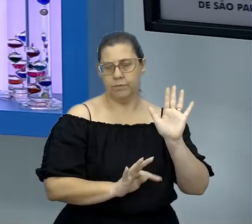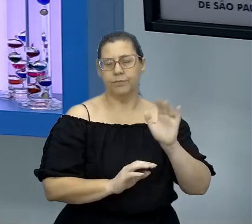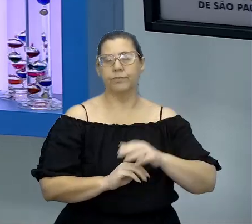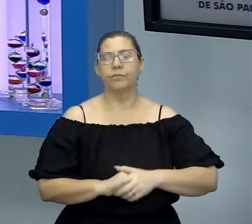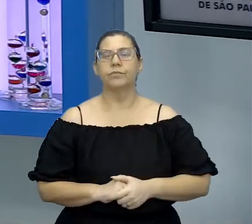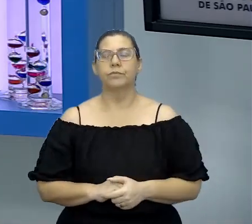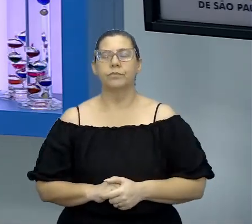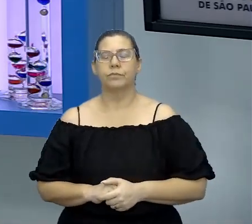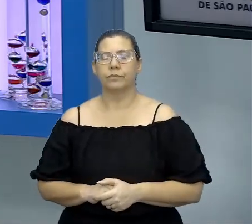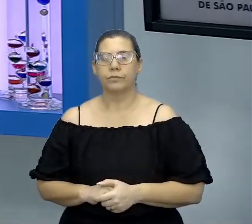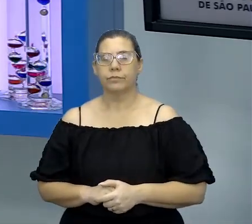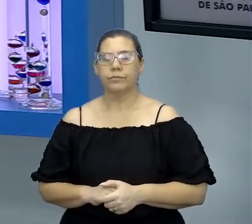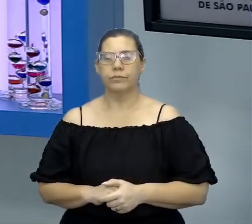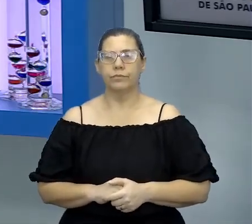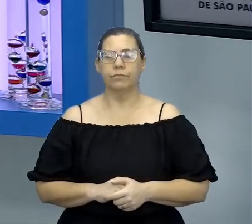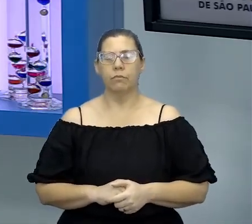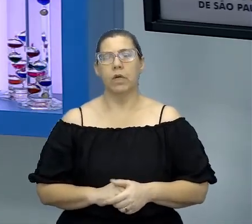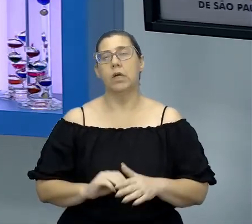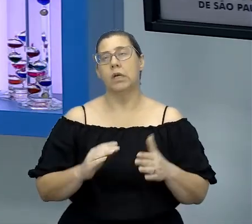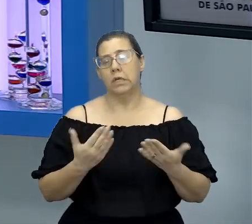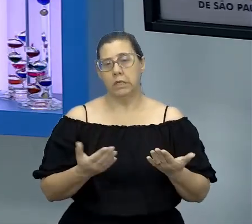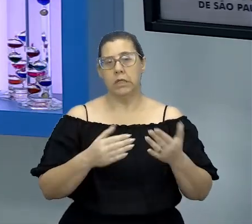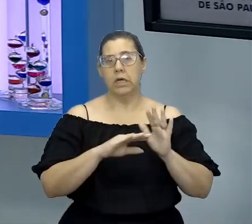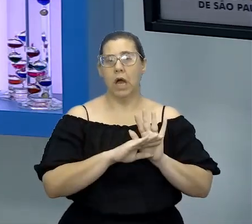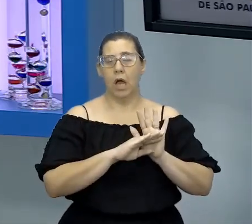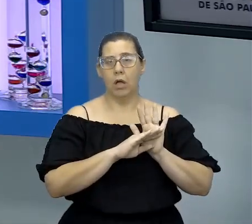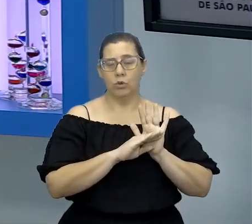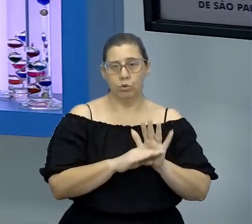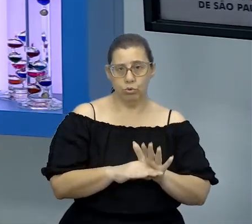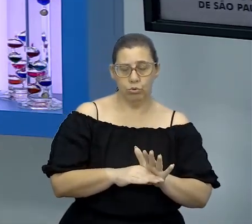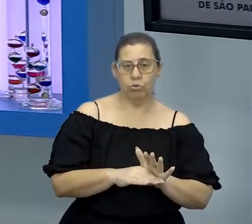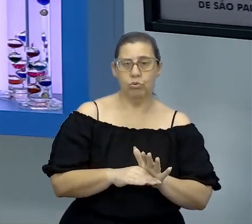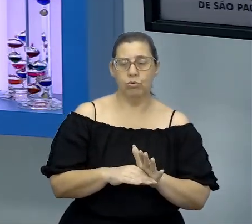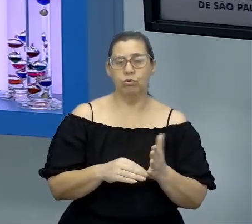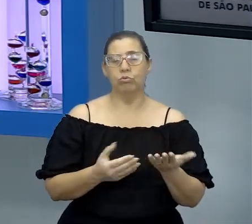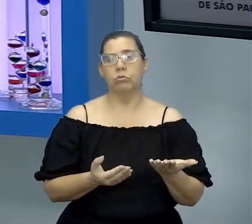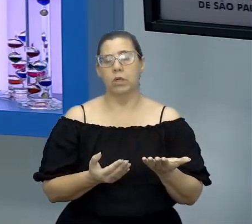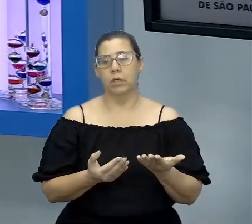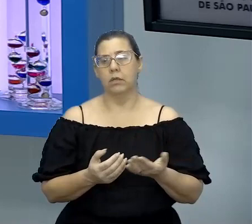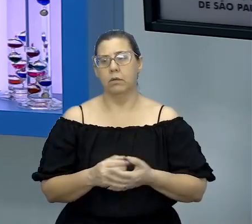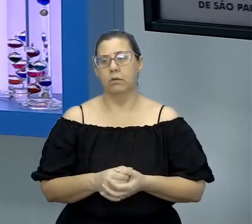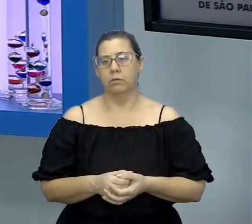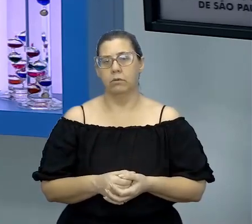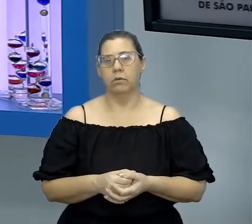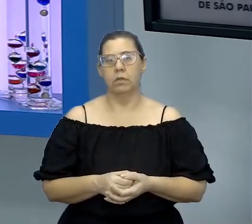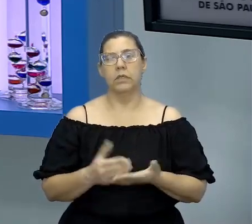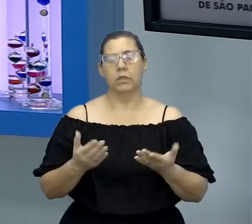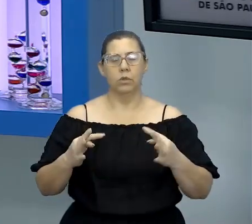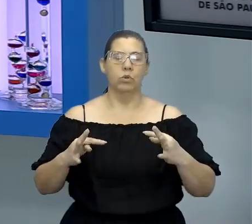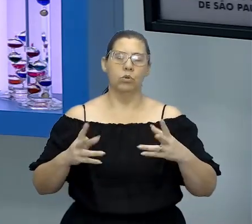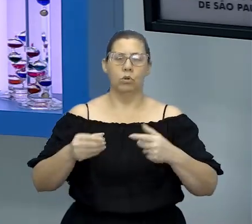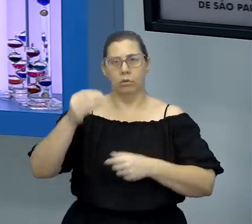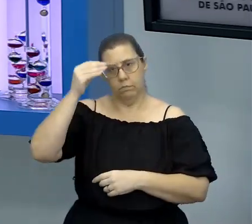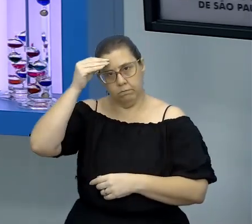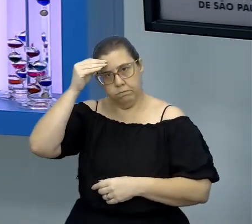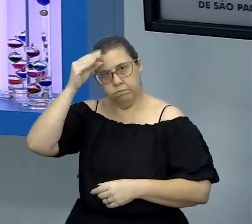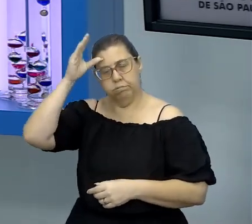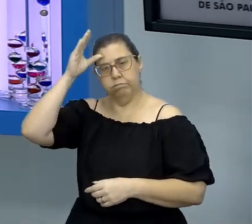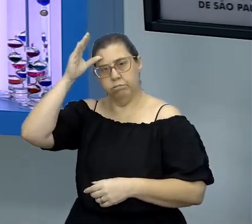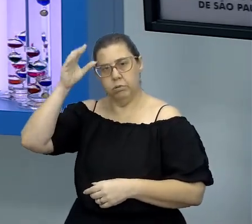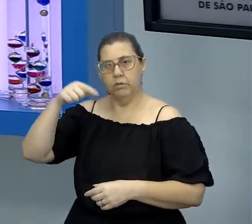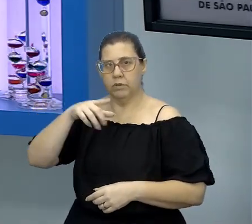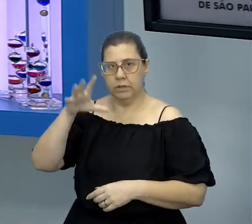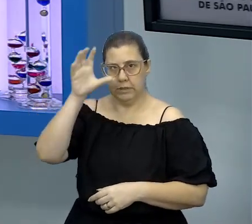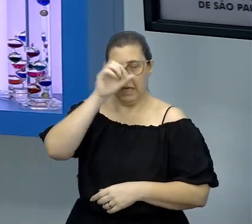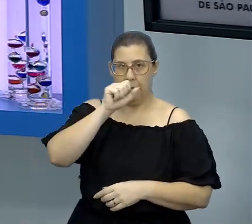uma descrição mesmo de uma construção que pretendem fazer, né? Então, pega todos os conhecimentos que aprenderam